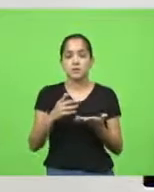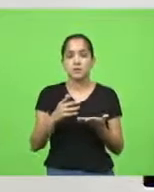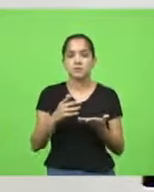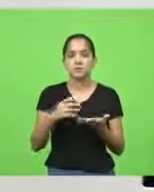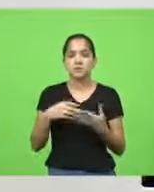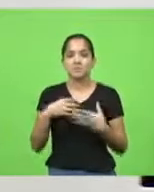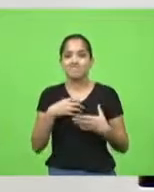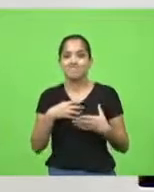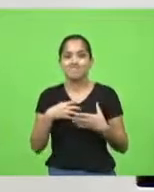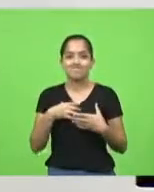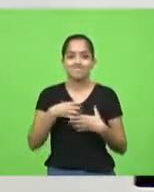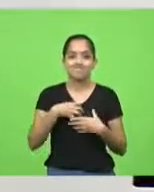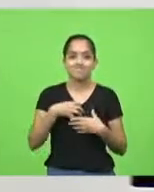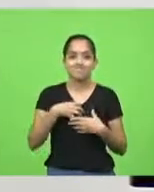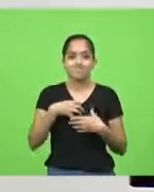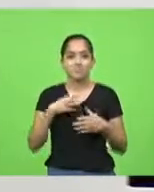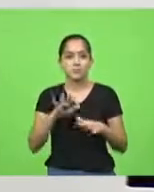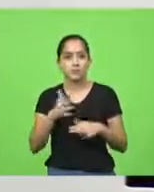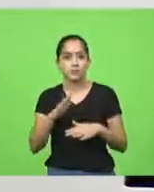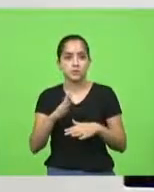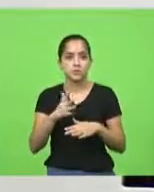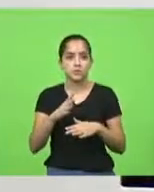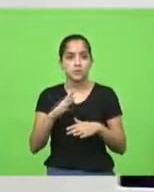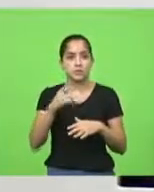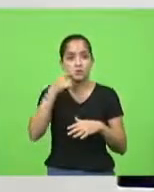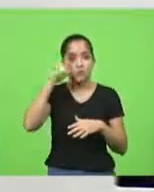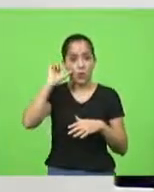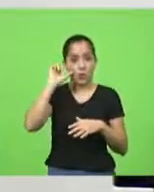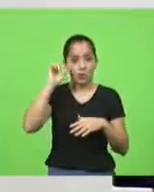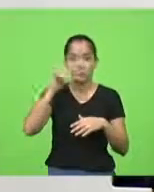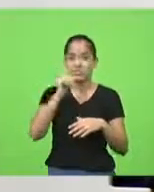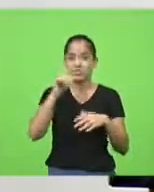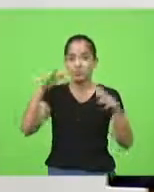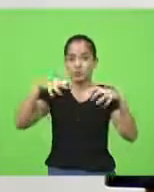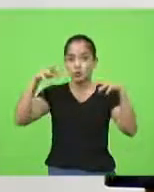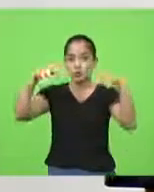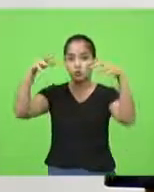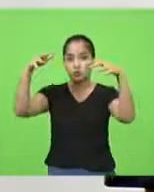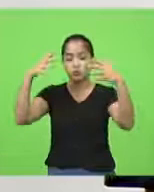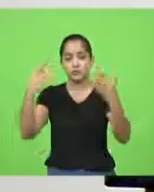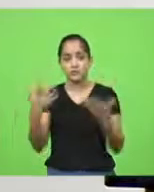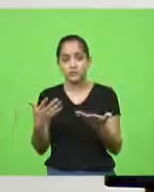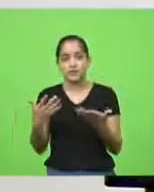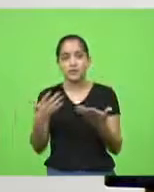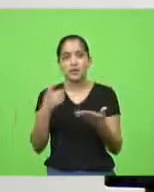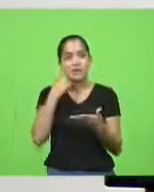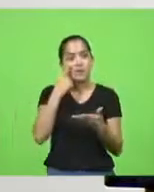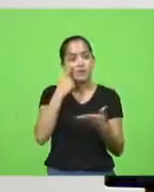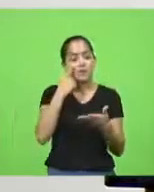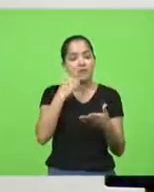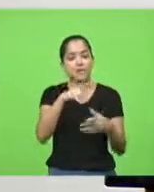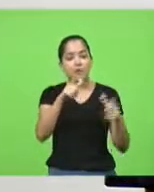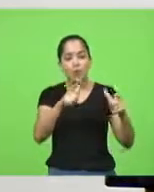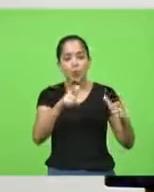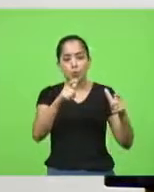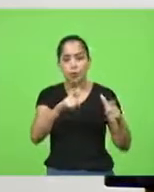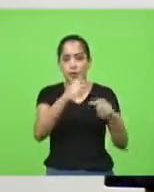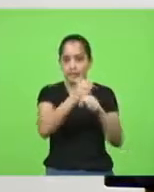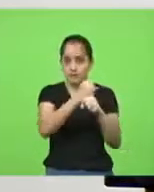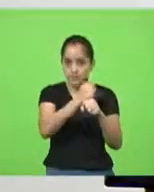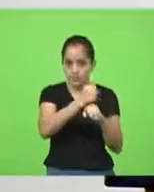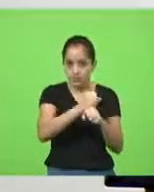ainda peguei um pouco de chuva. Nós fomos lá, deputada Marlene, ver ficar onde vai ser construído o novo batalhão da